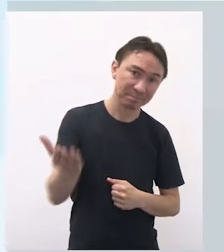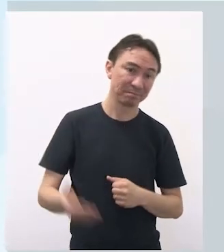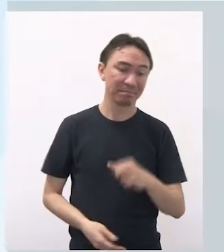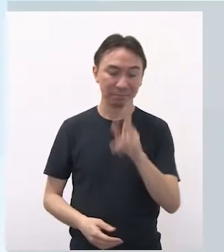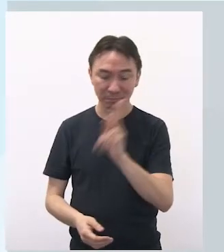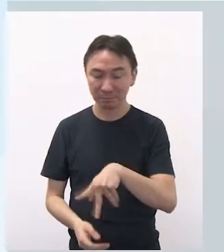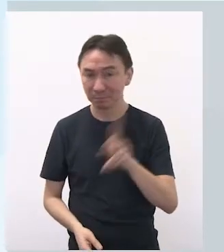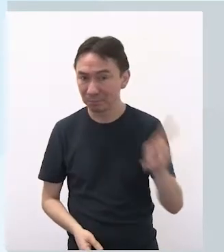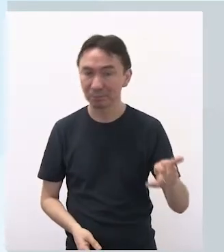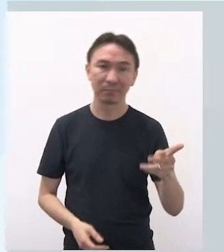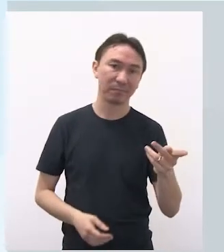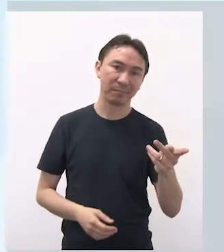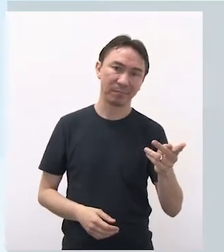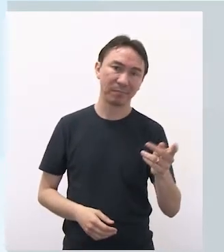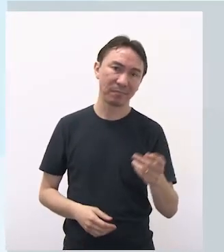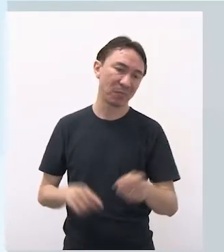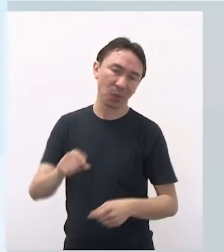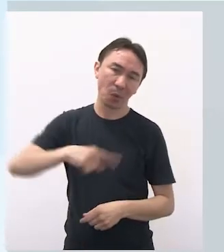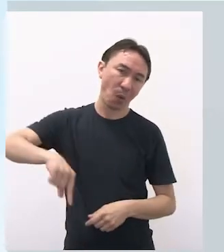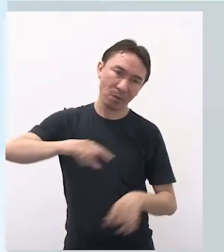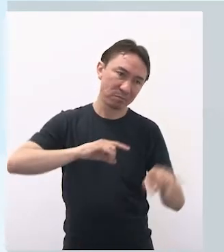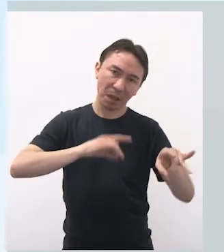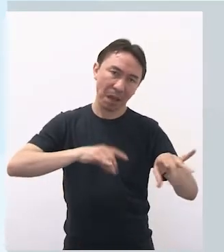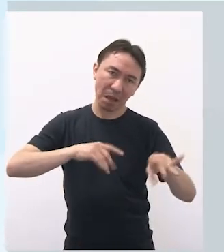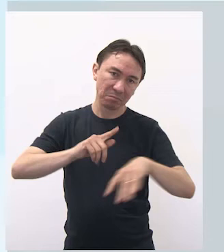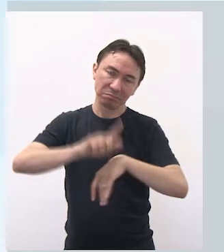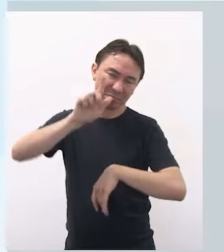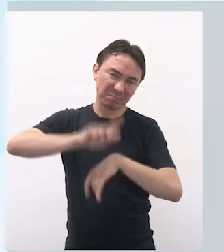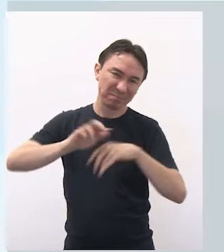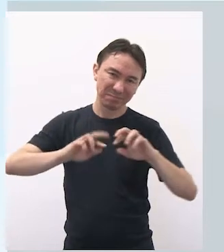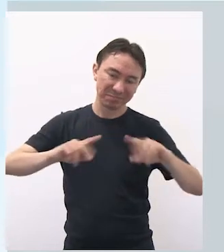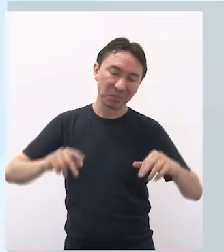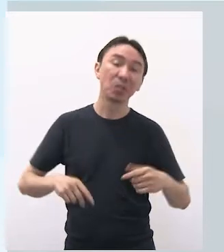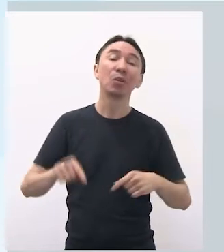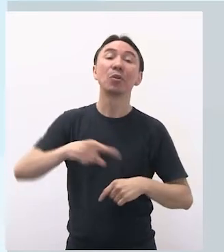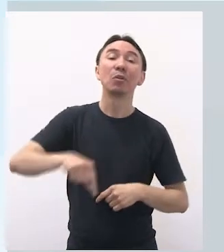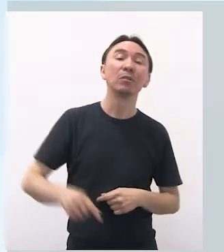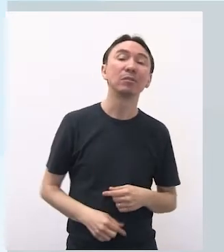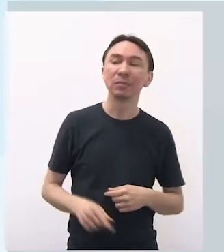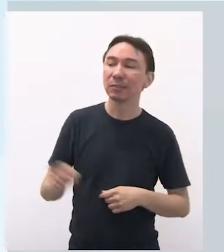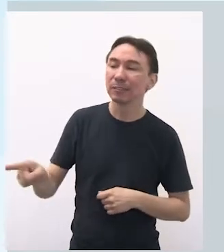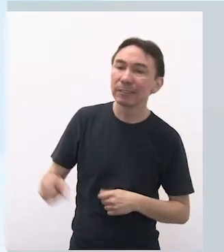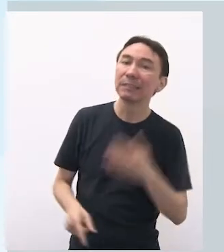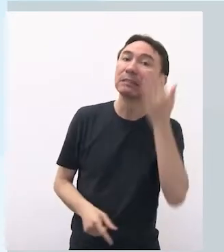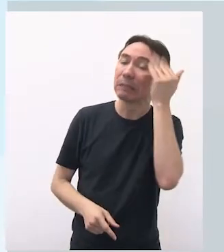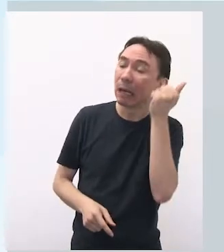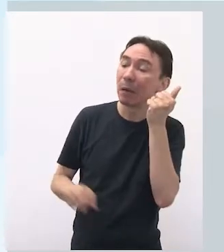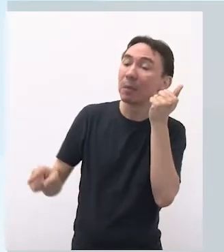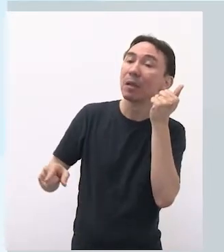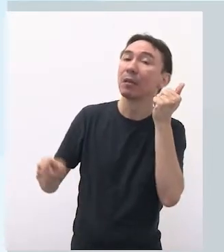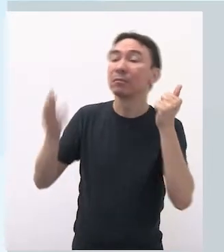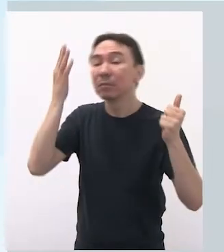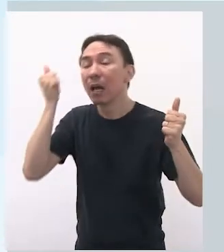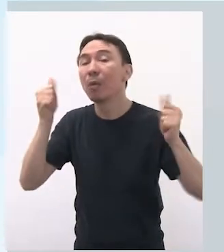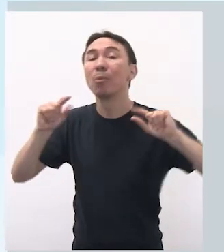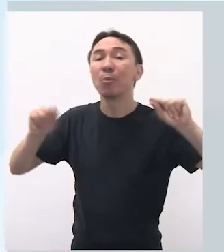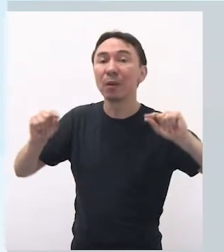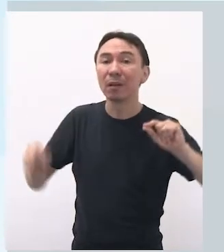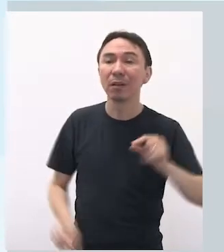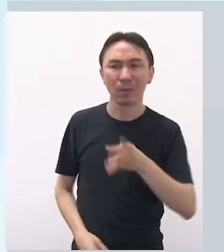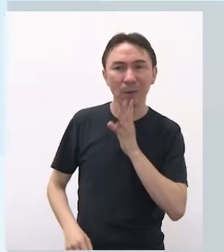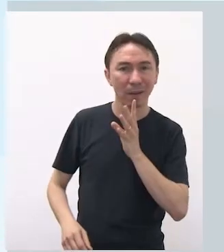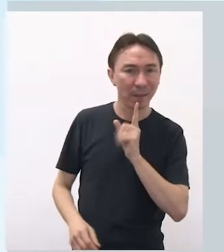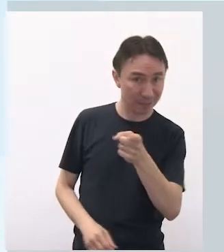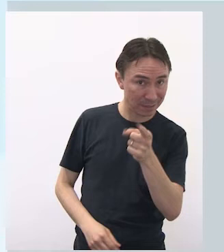gestores, técnicos sabemos? O que sabemos sobre o que eles sabem? Será que eles sabem? Já olharam para essas habilidades?